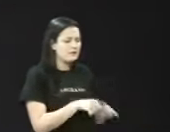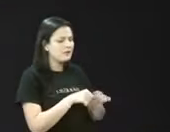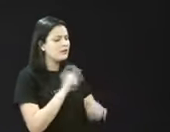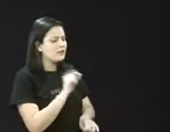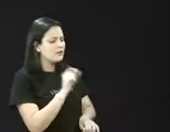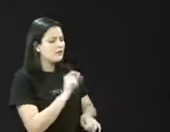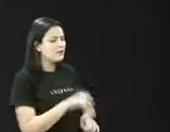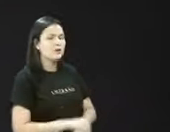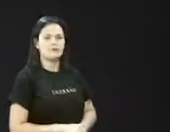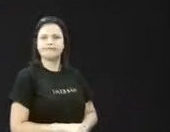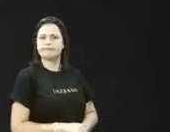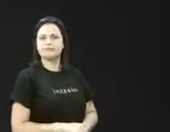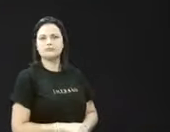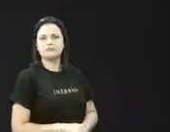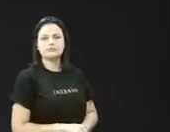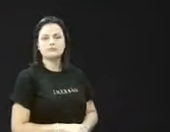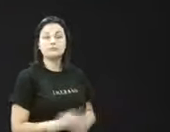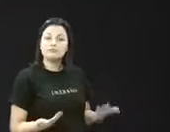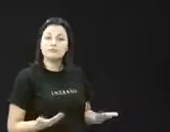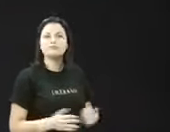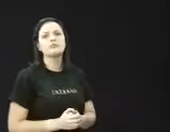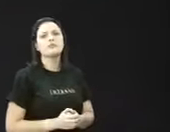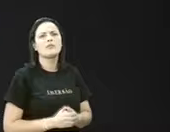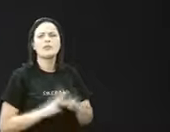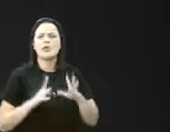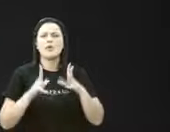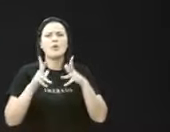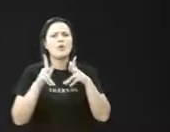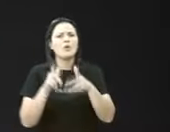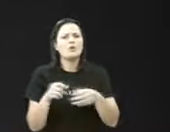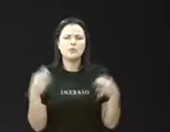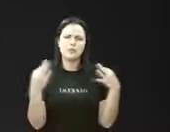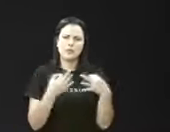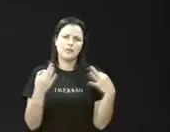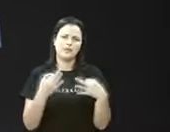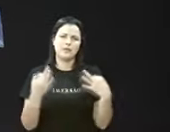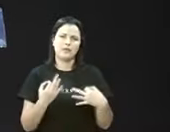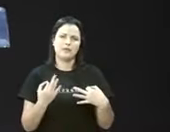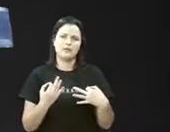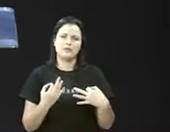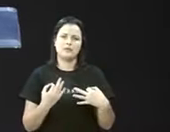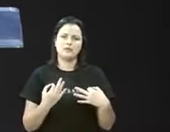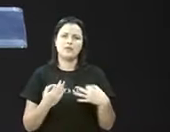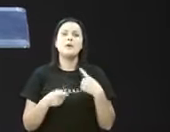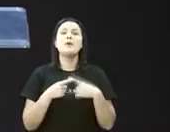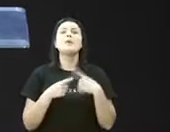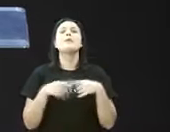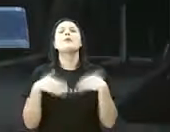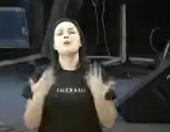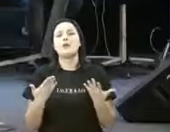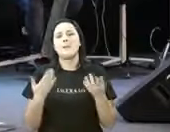adoração perfeita, a sincronia perfeita apareceu ali para que um profeta de verdade